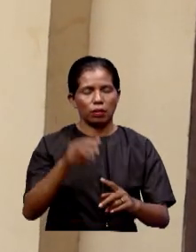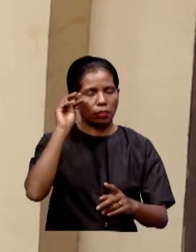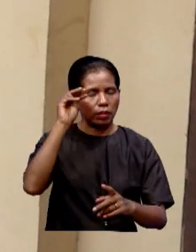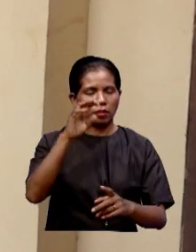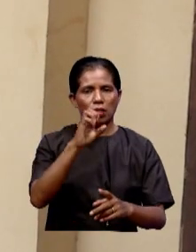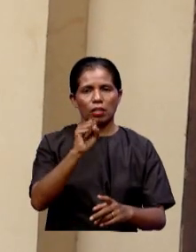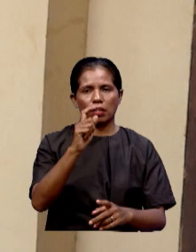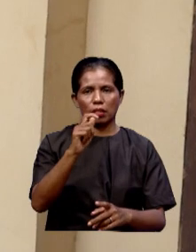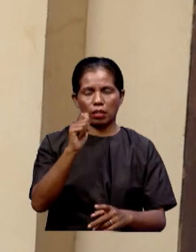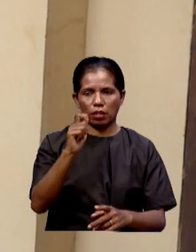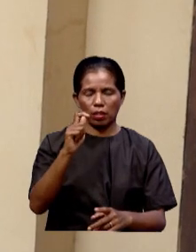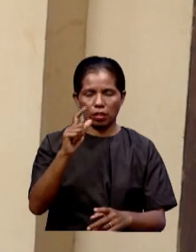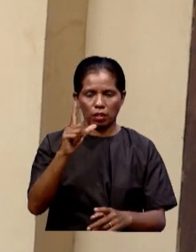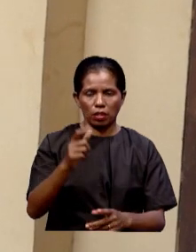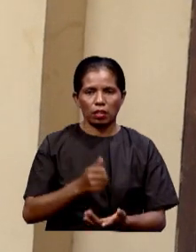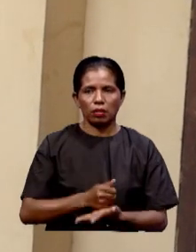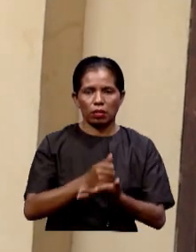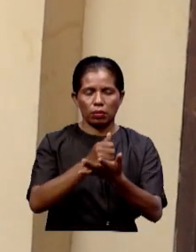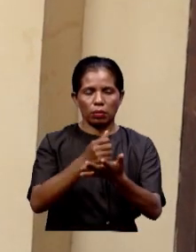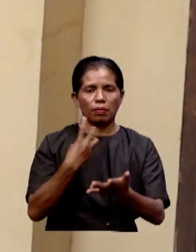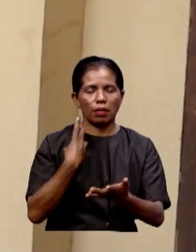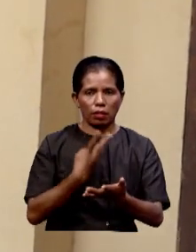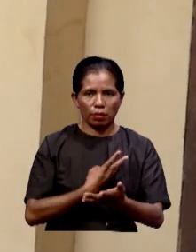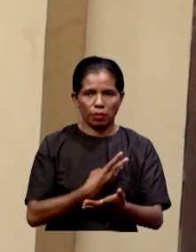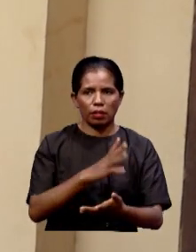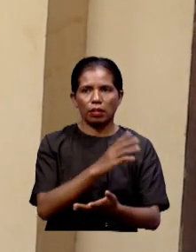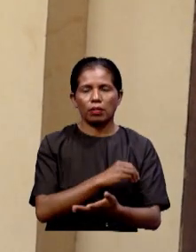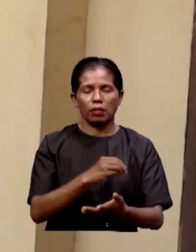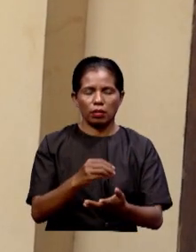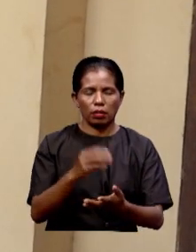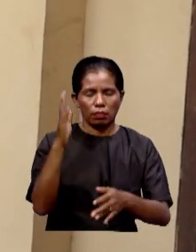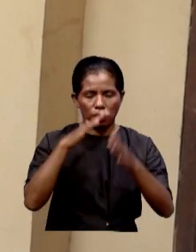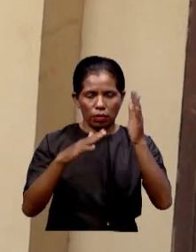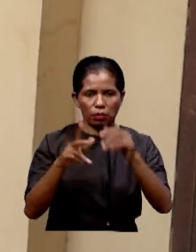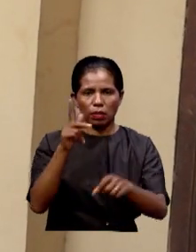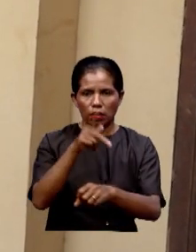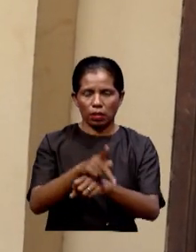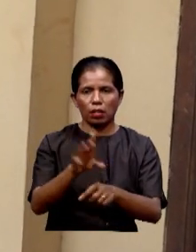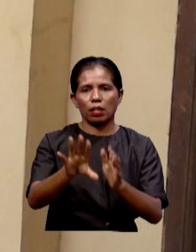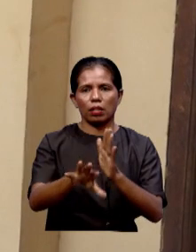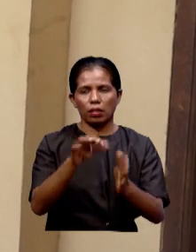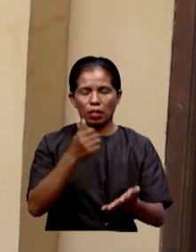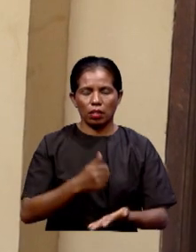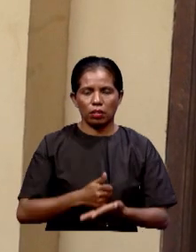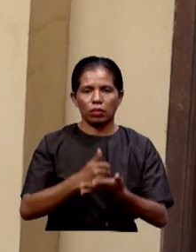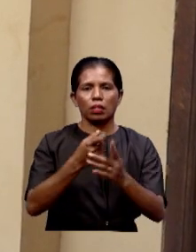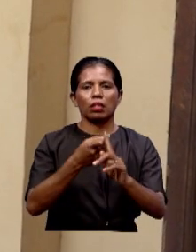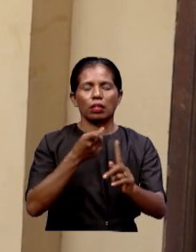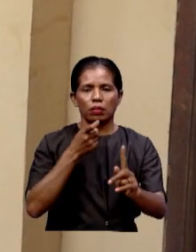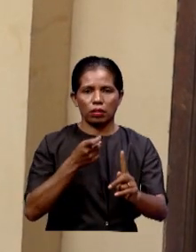de por apoio no Marasik. Nós, e acontecimento de local, já temos apoio dos